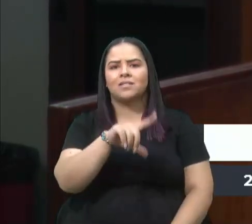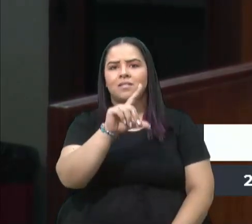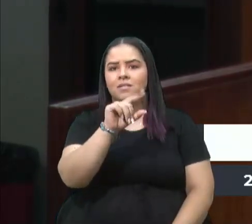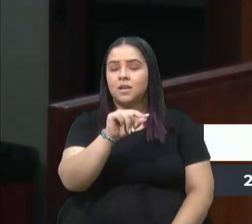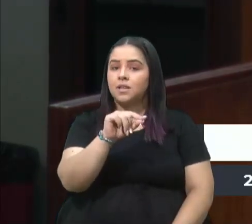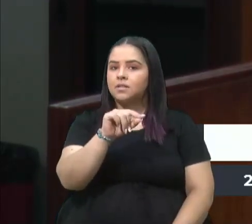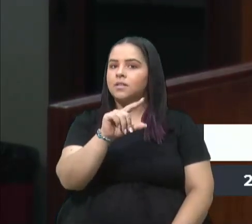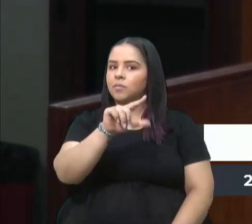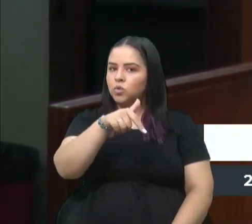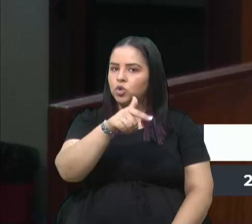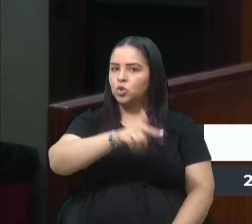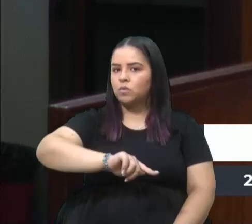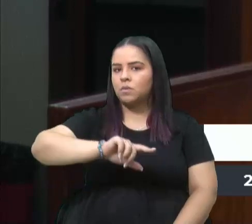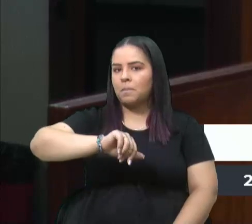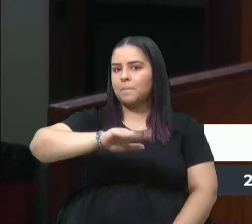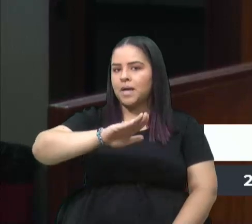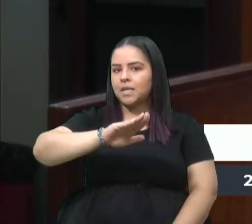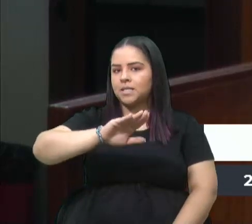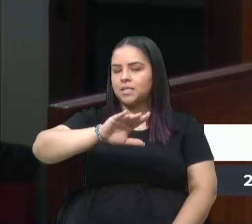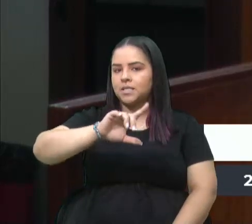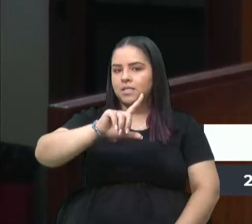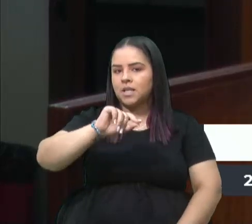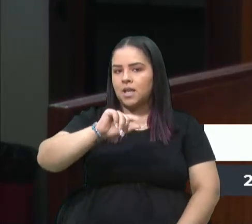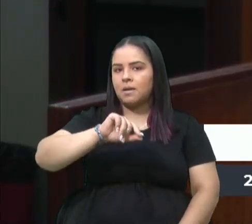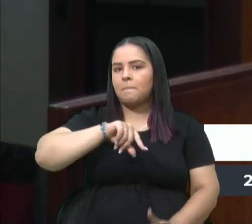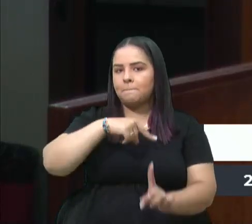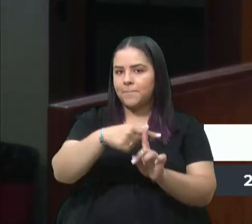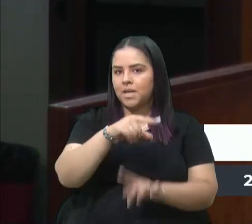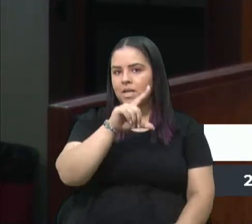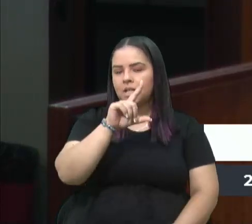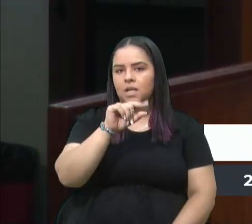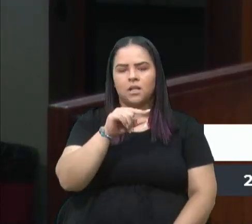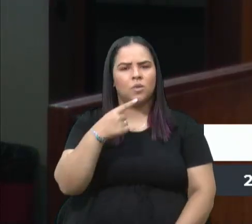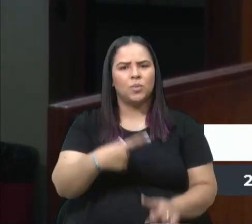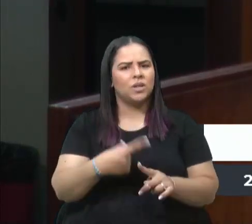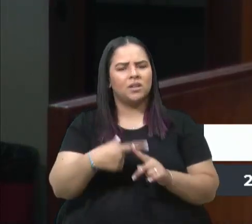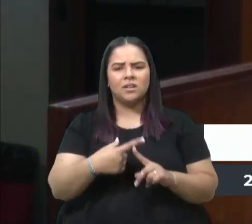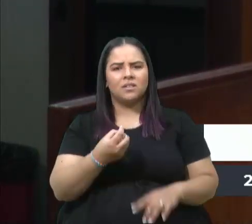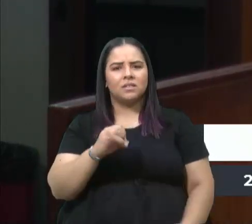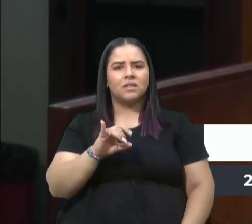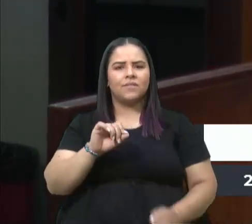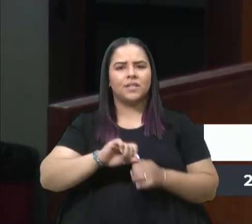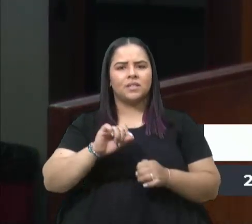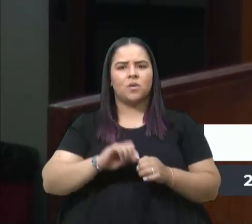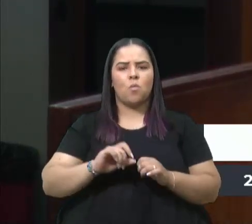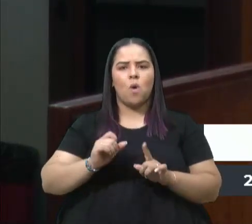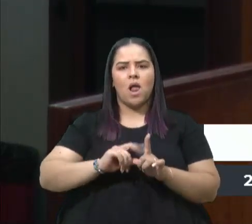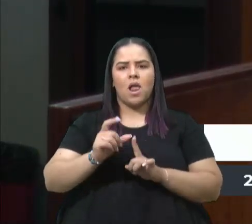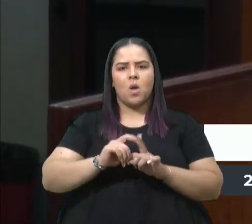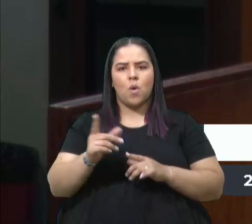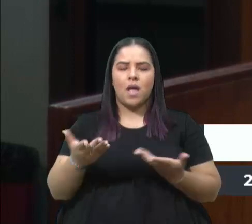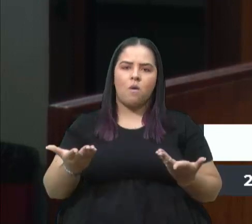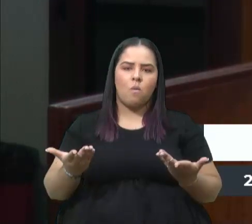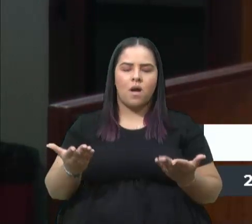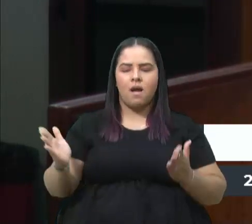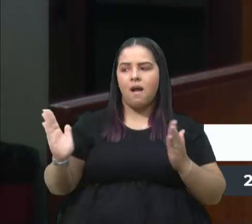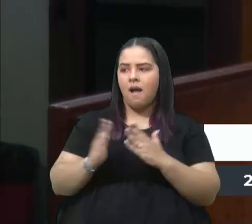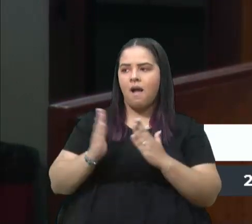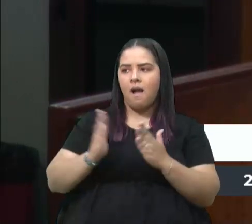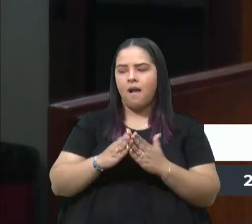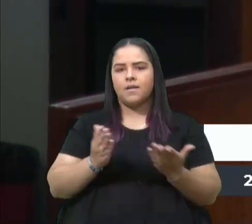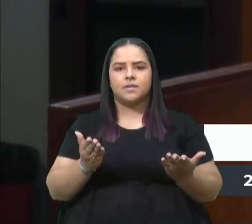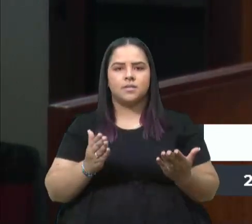mais 10, renova para mais 10. Por que quando tu vai fazer um aluguel de uma casa ou de um